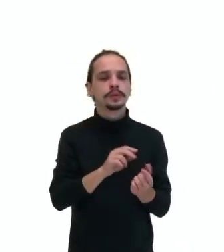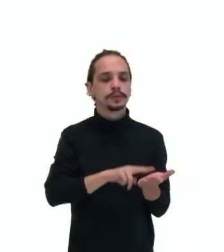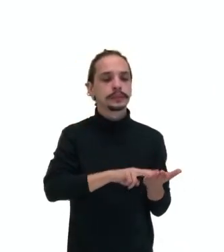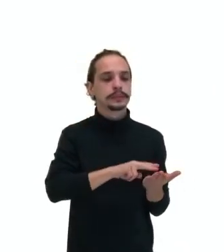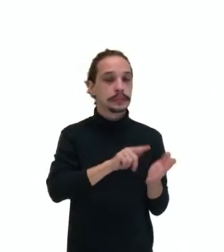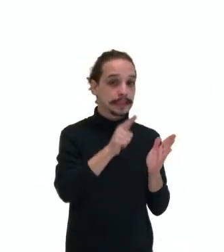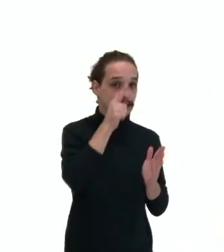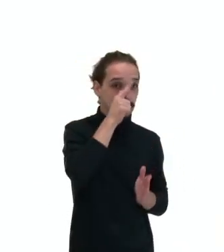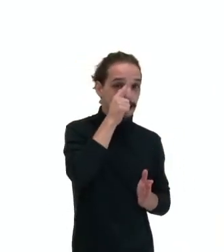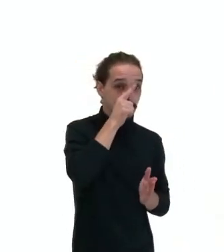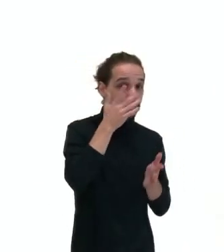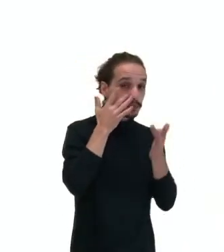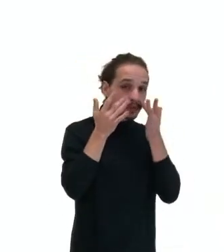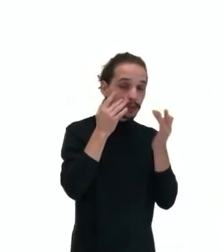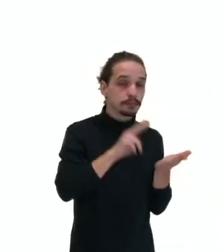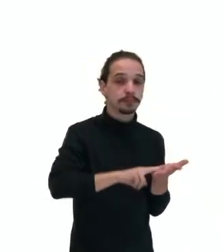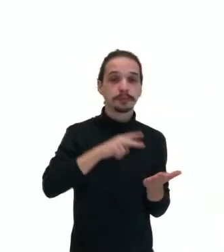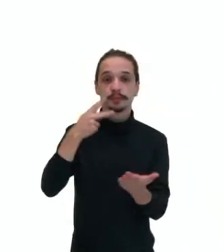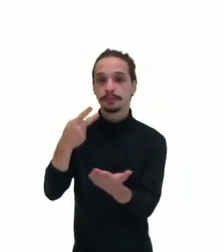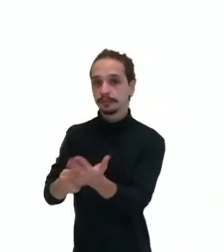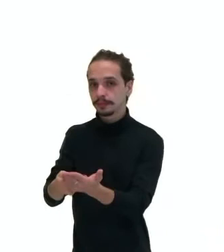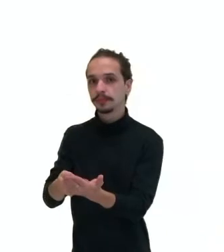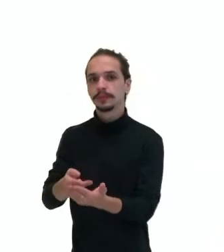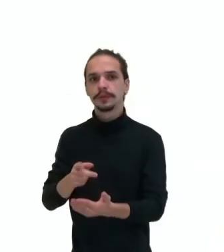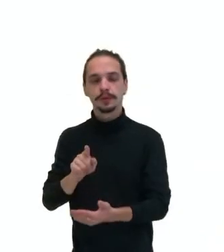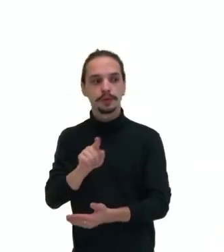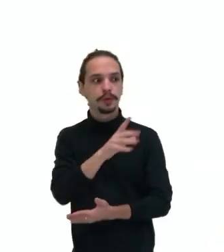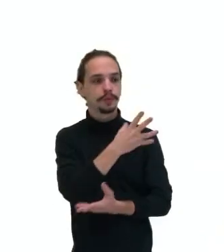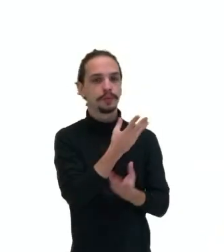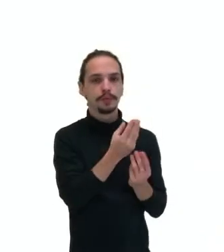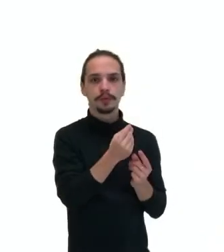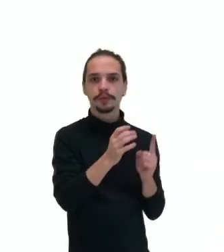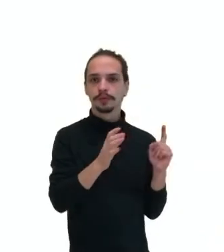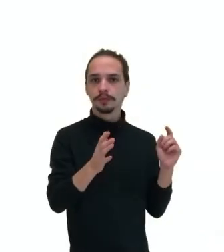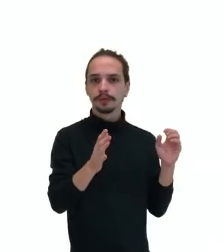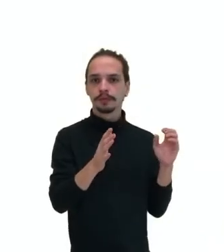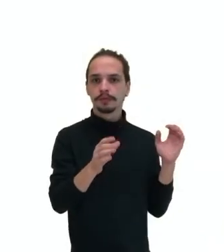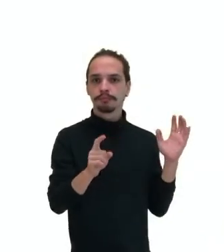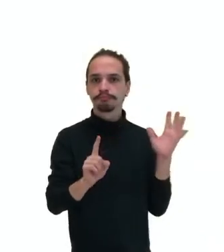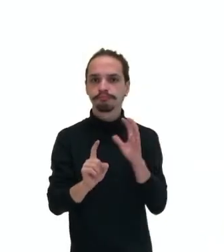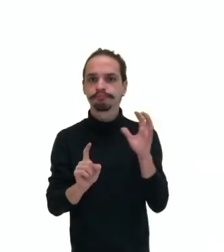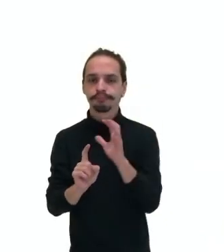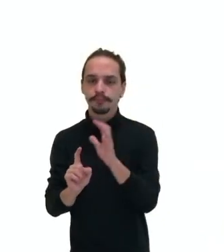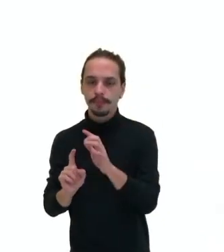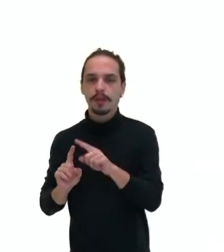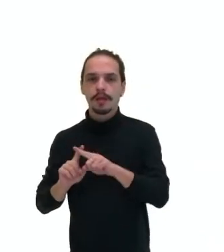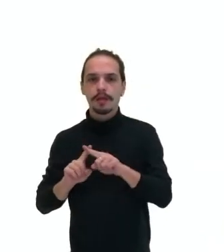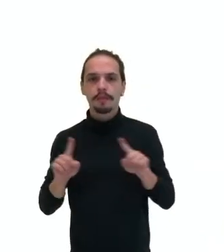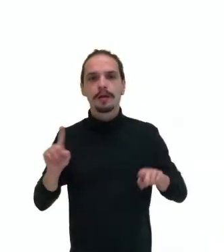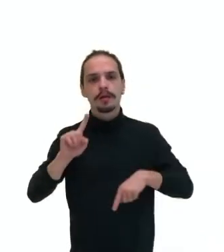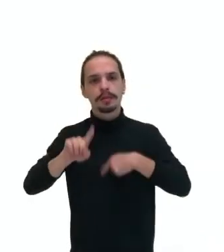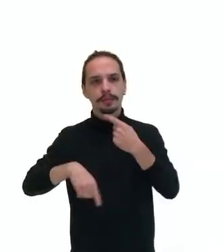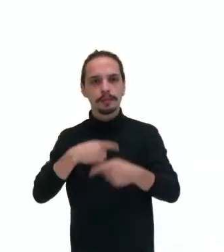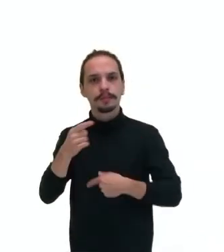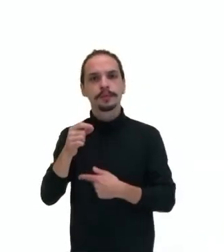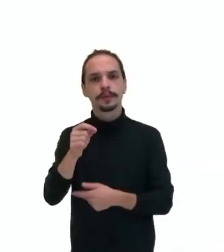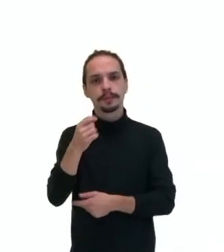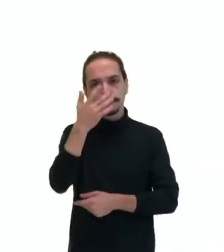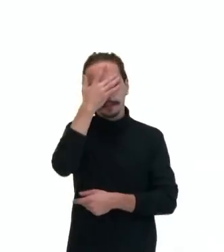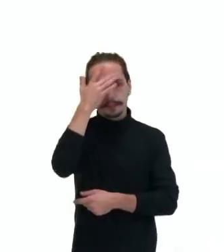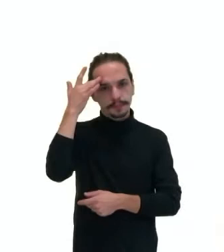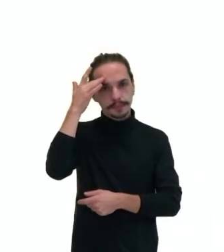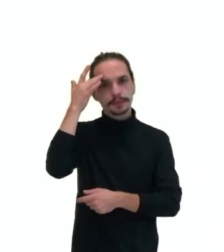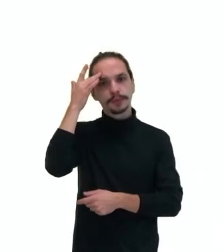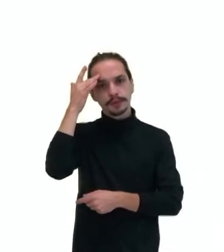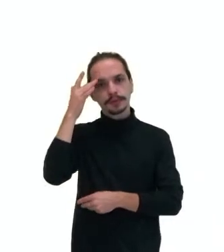pelo teatro grego, né? Tanto na estrutura quanto nos espetáculos. Mas depois, né, os estrangeiros radicados em Roma, os